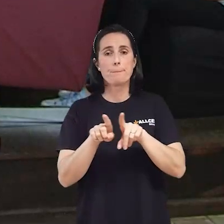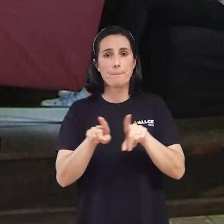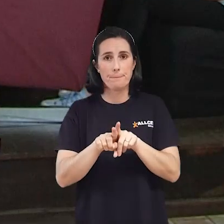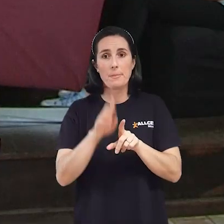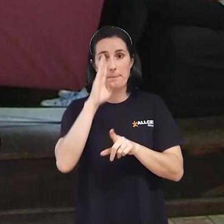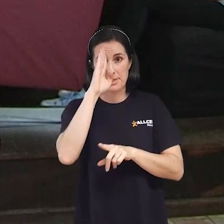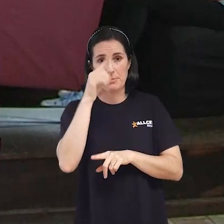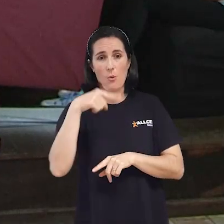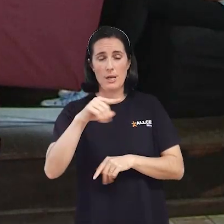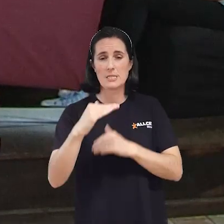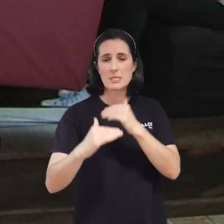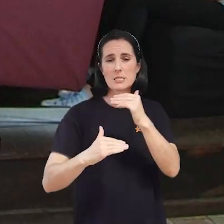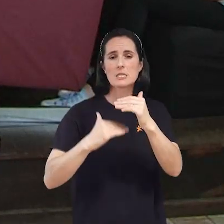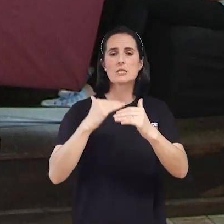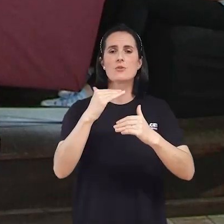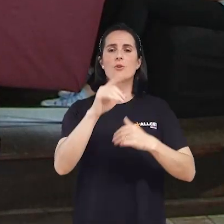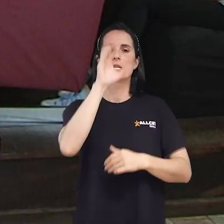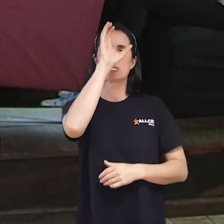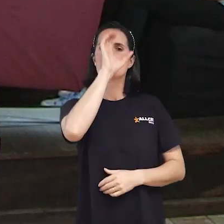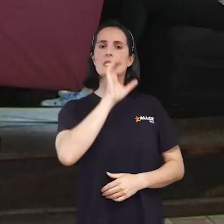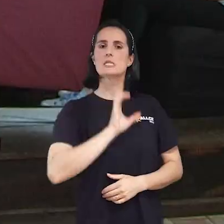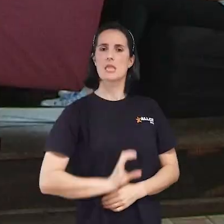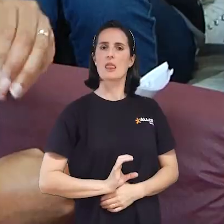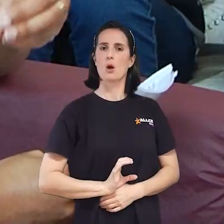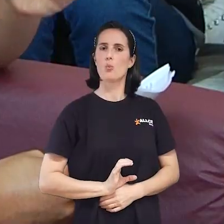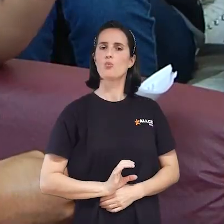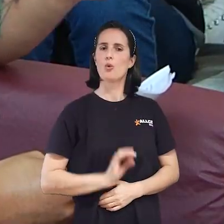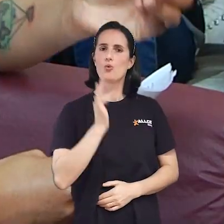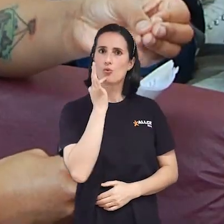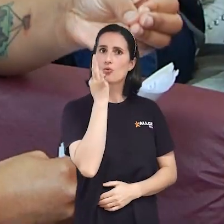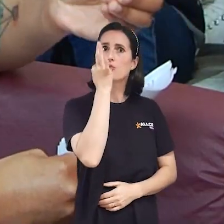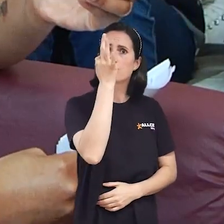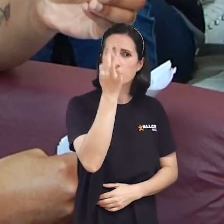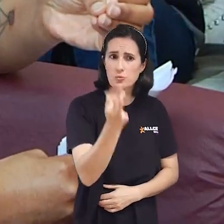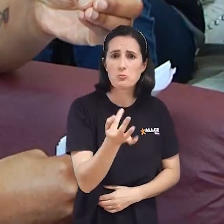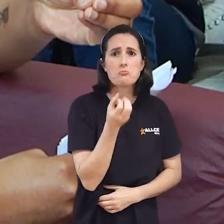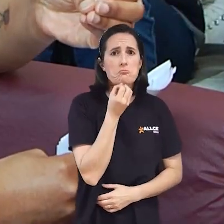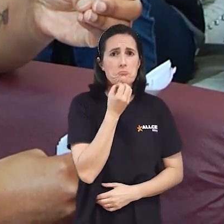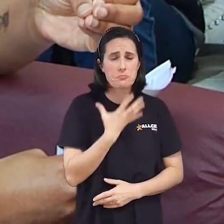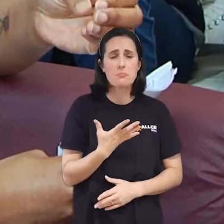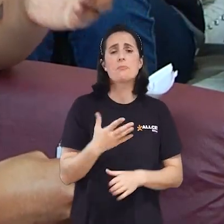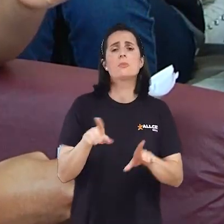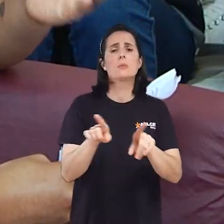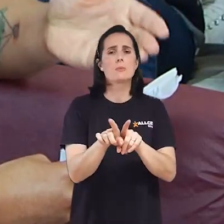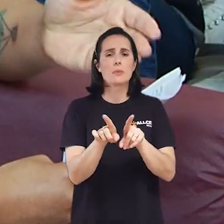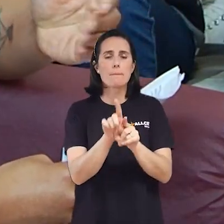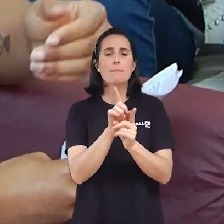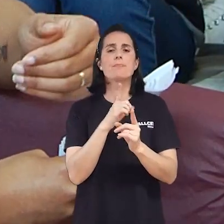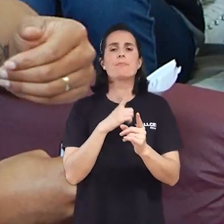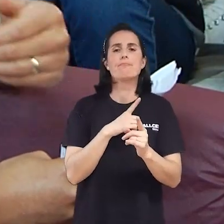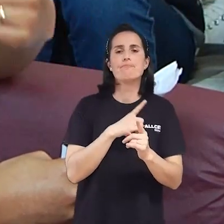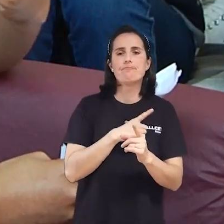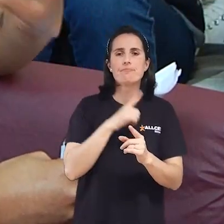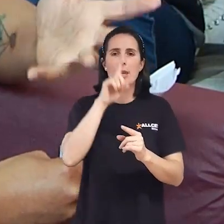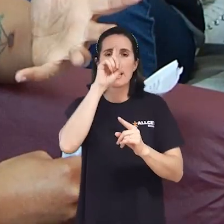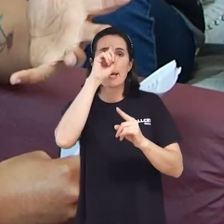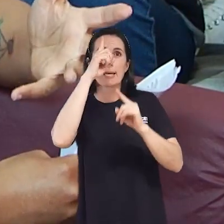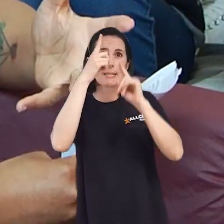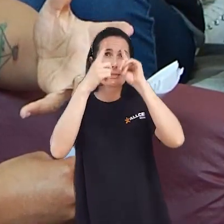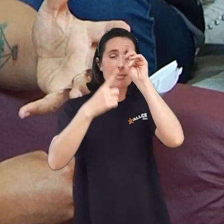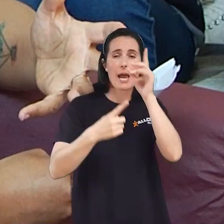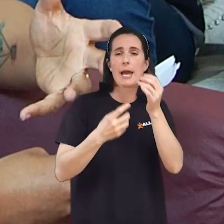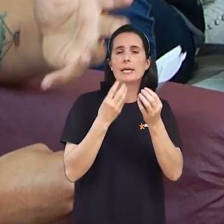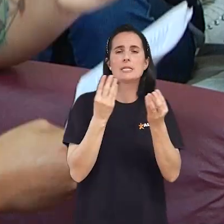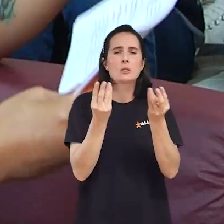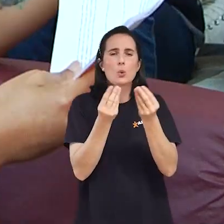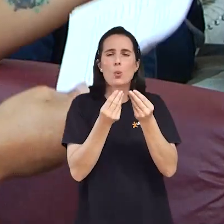ainda. Vereador, e um dos nossos objetivos, através do programa Vereador Mirim, é trazer todo esse